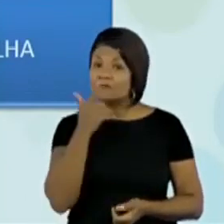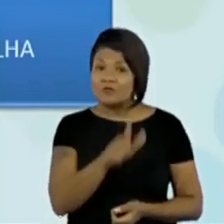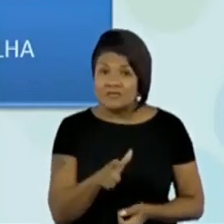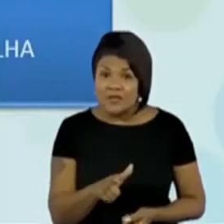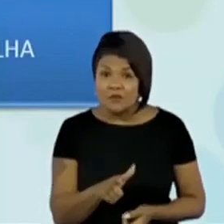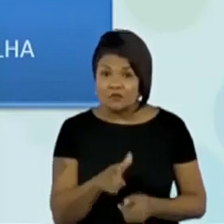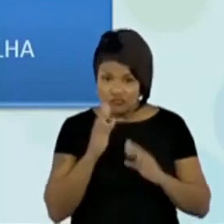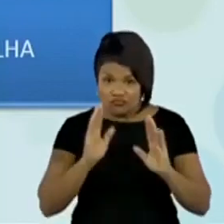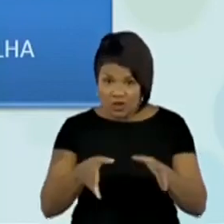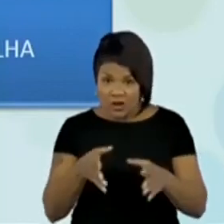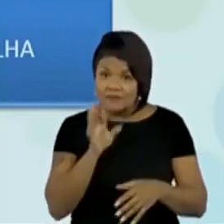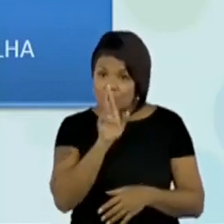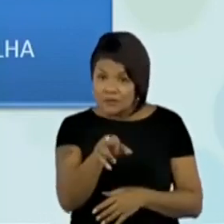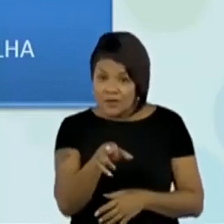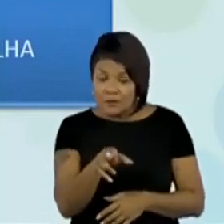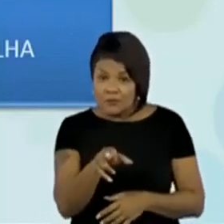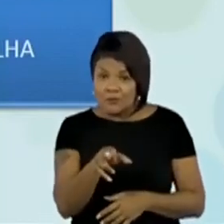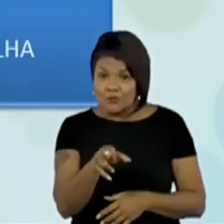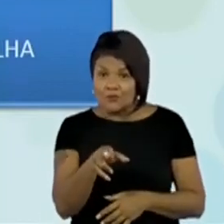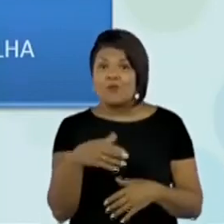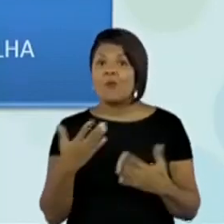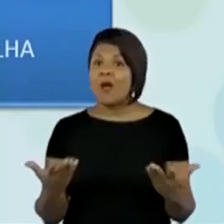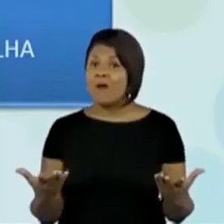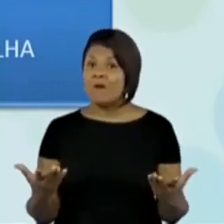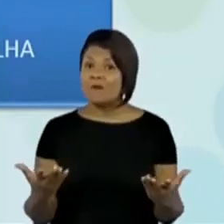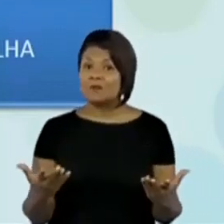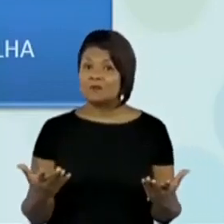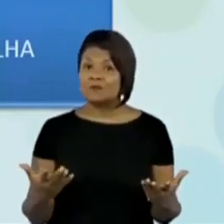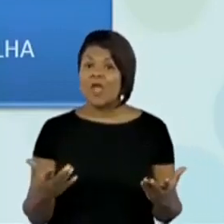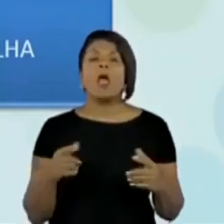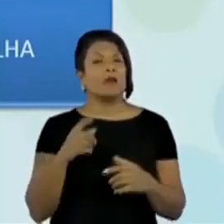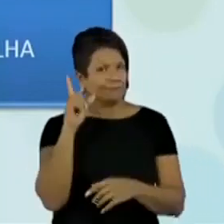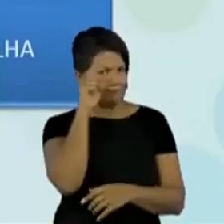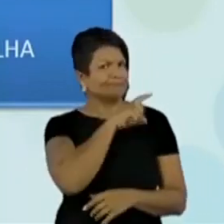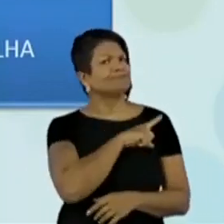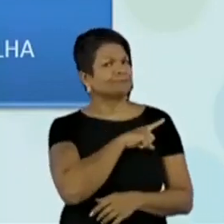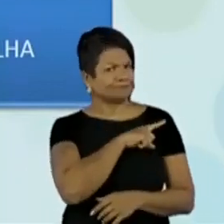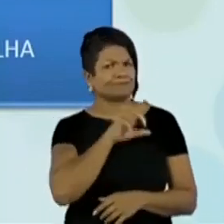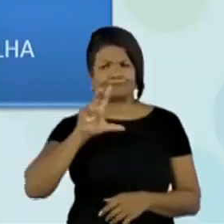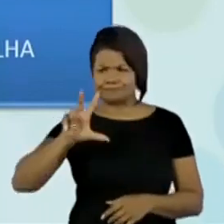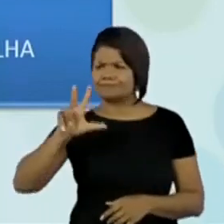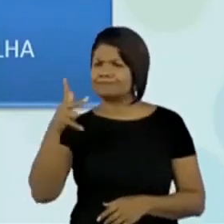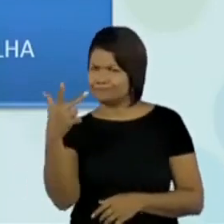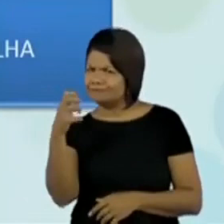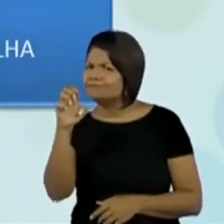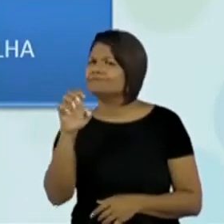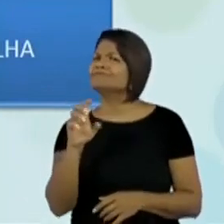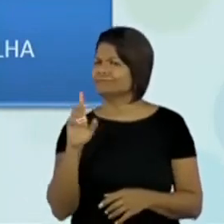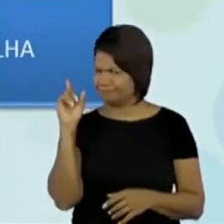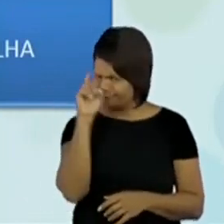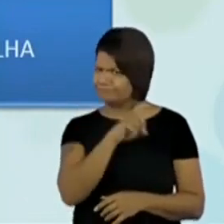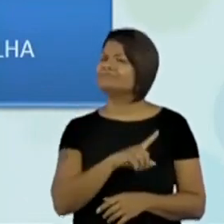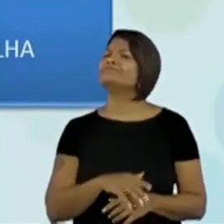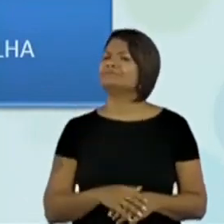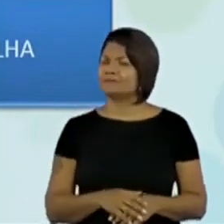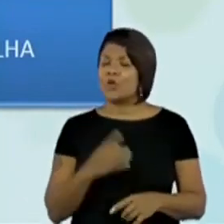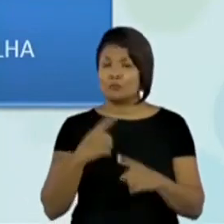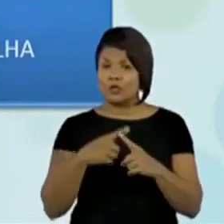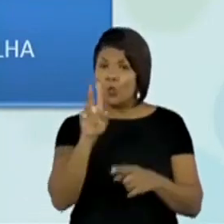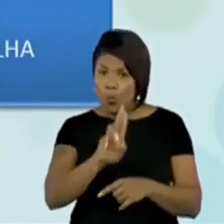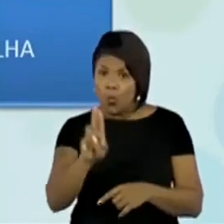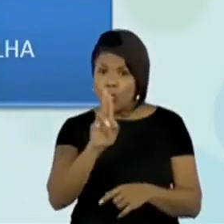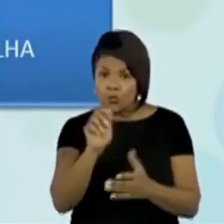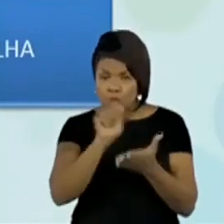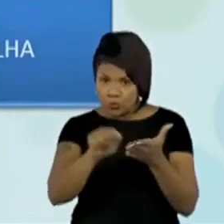Conseguiram? Conseguiram responder? Olha que esse daqui é mais difícil, hein? Porque muitas vezes a gente acaba usando os